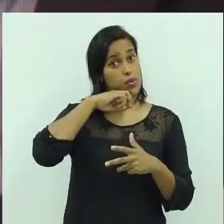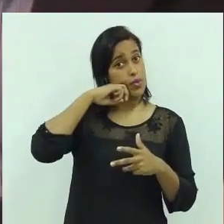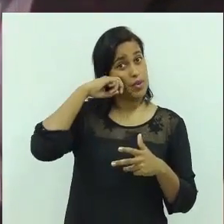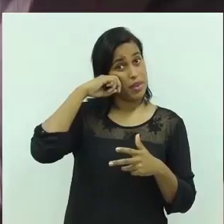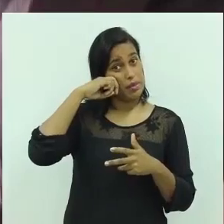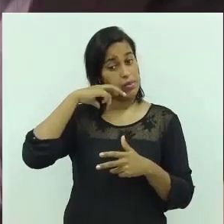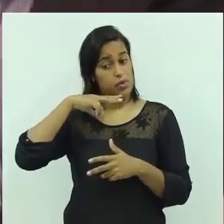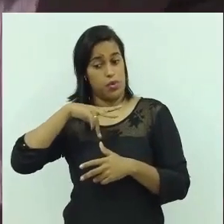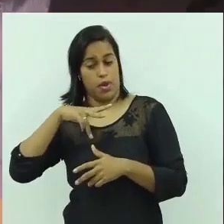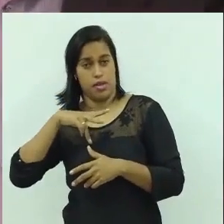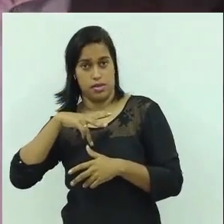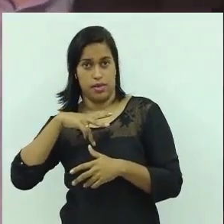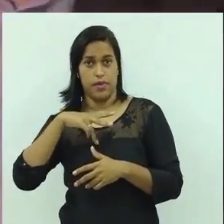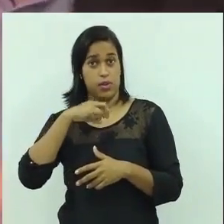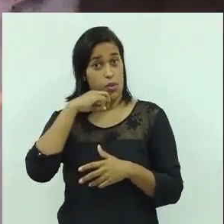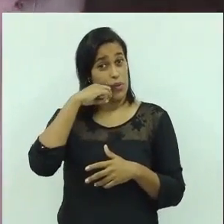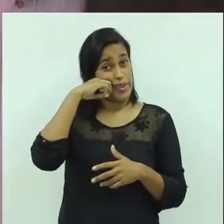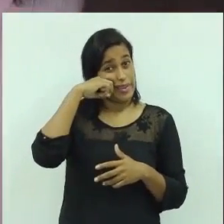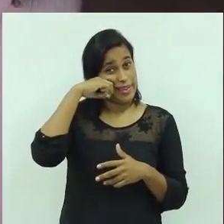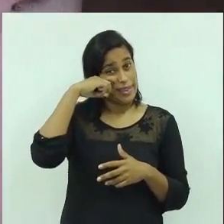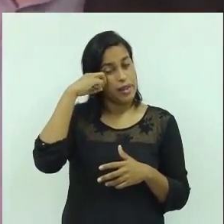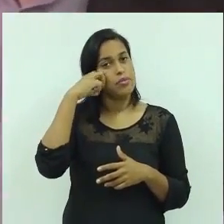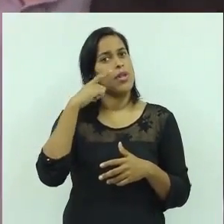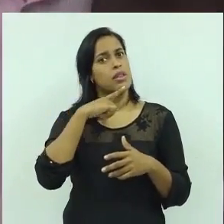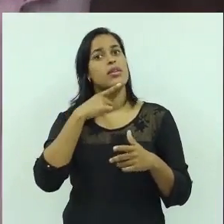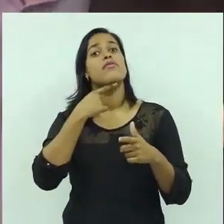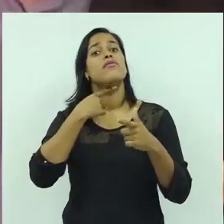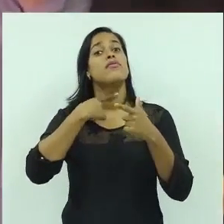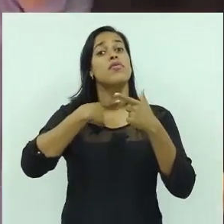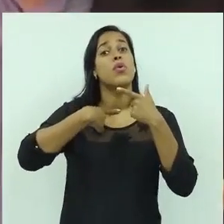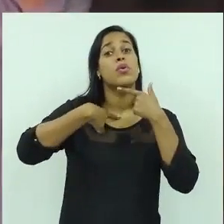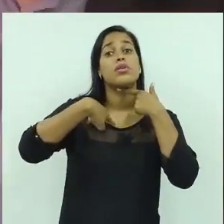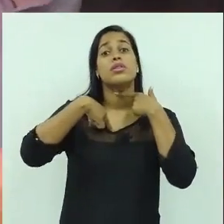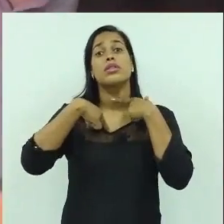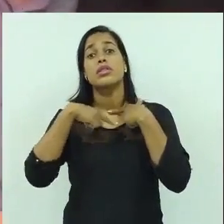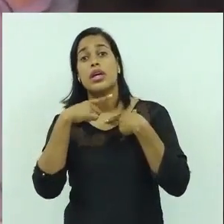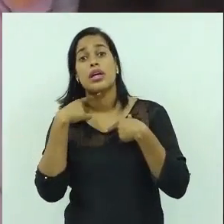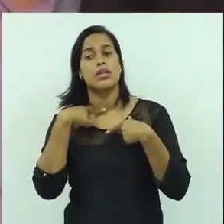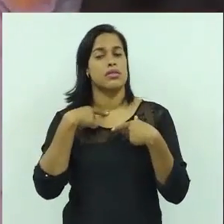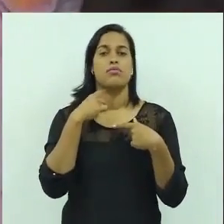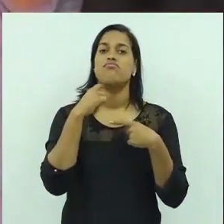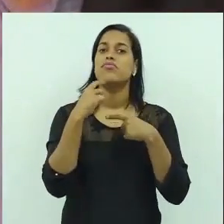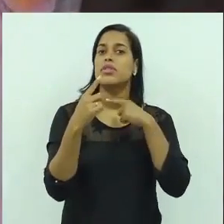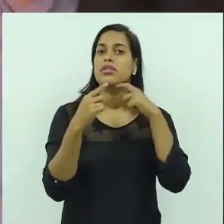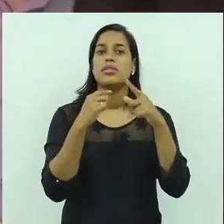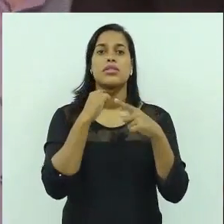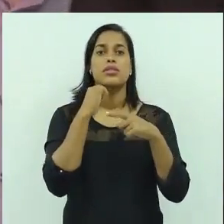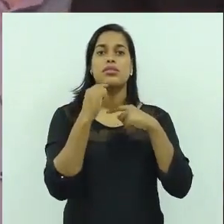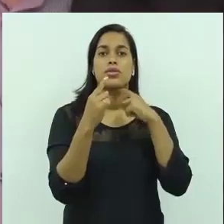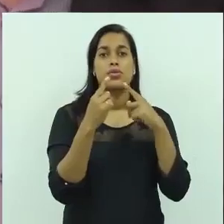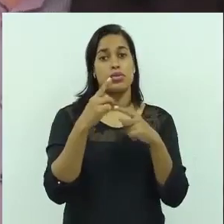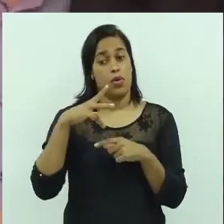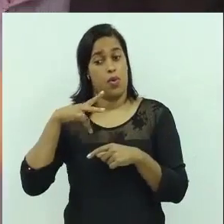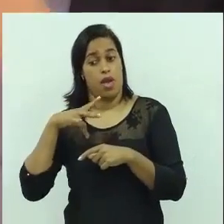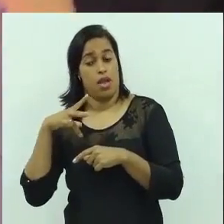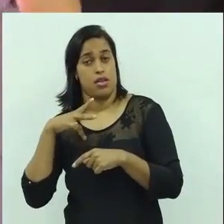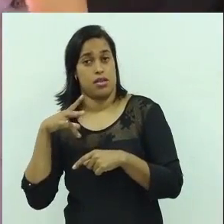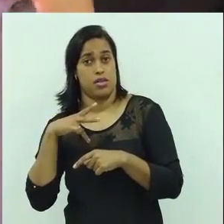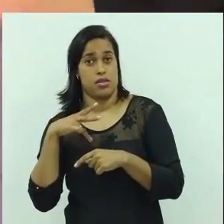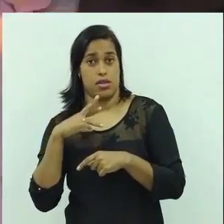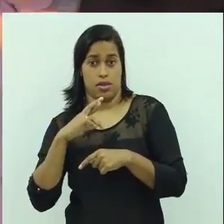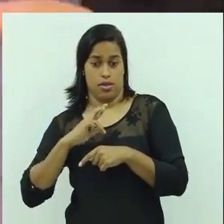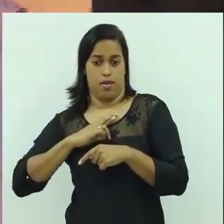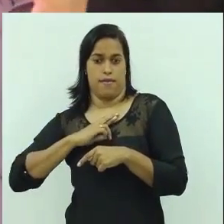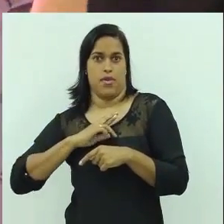e do reservado. O tímido, ele tem vontade, tem desejo, mas ele não consegue. O reservado,